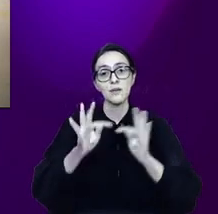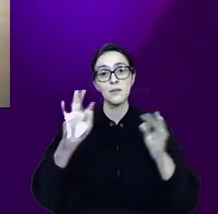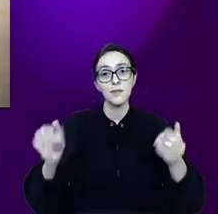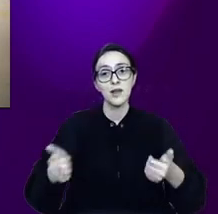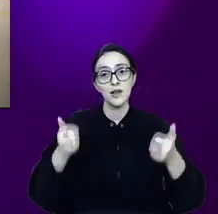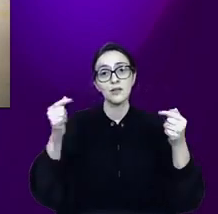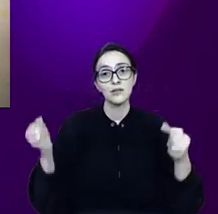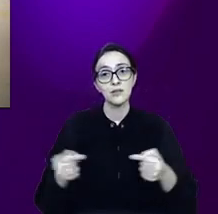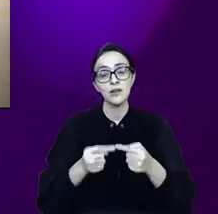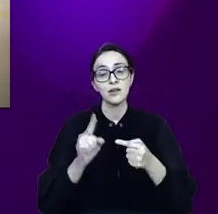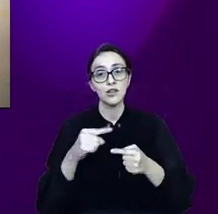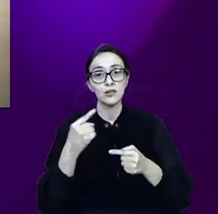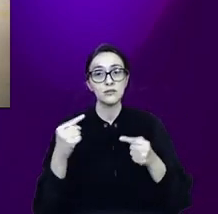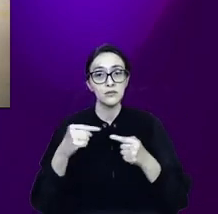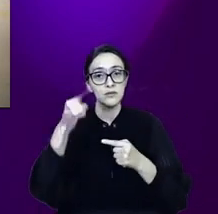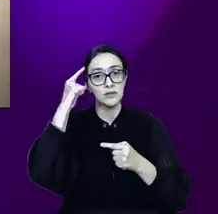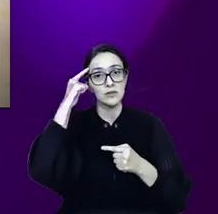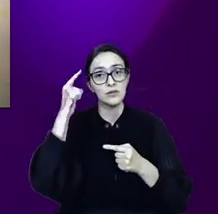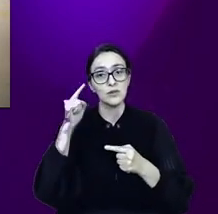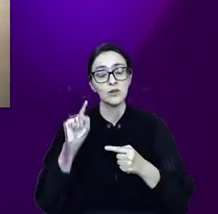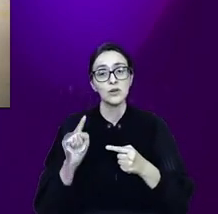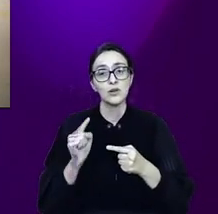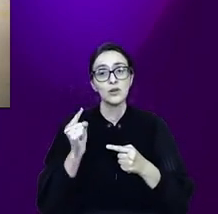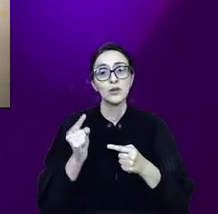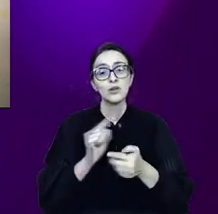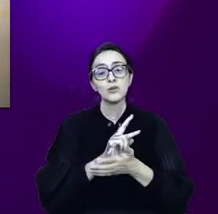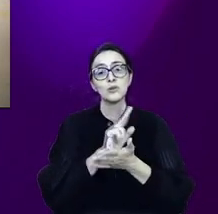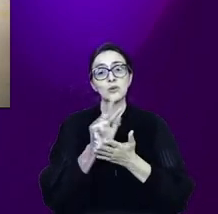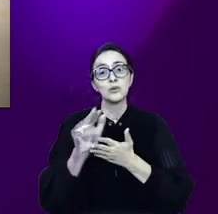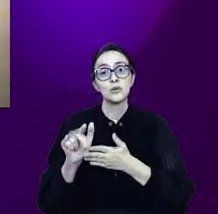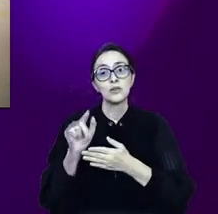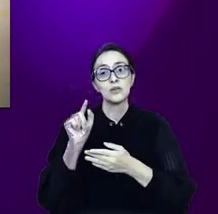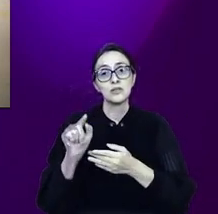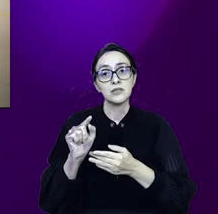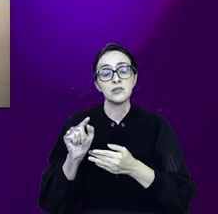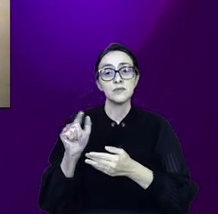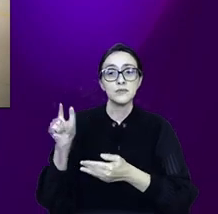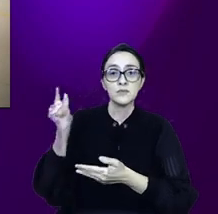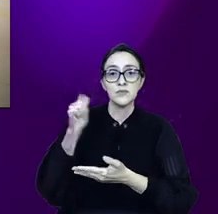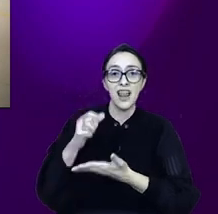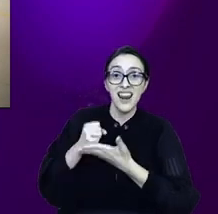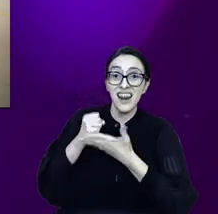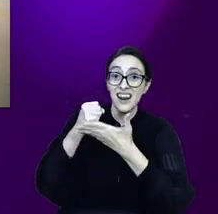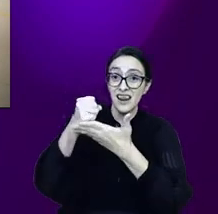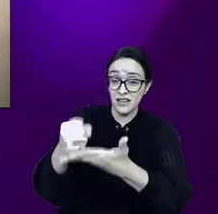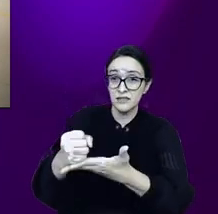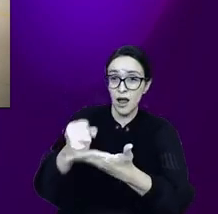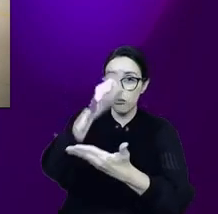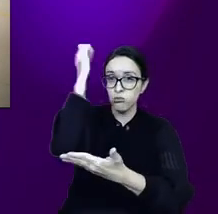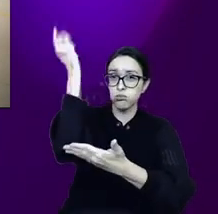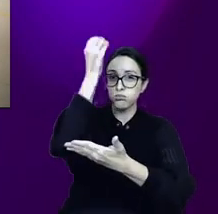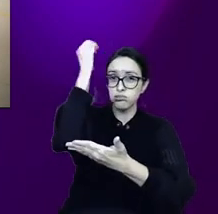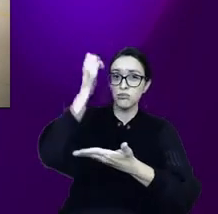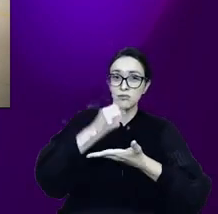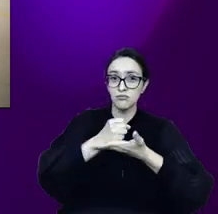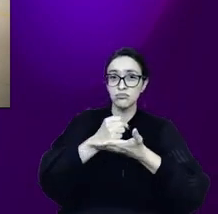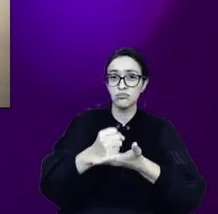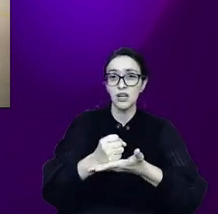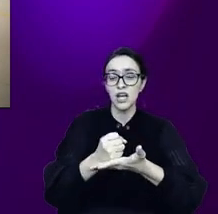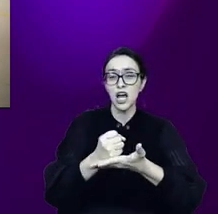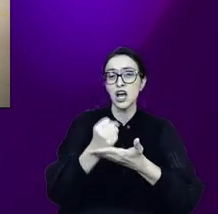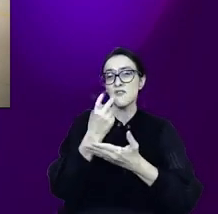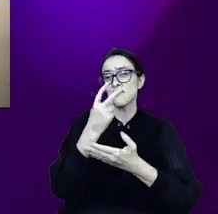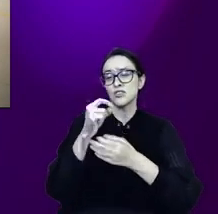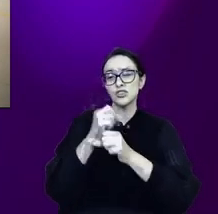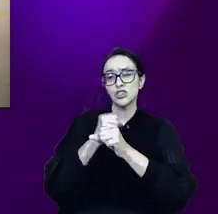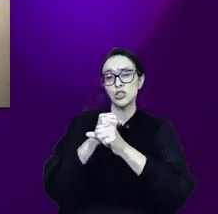gente tem que levar em consideração múltiplas questões. O resgate, que melhorou bastante nas últimas 2 décadas no Brasil